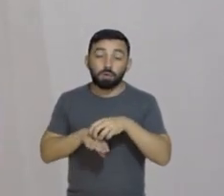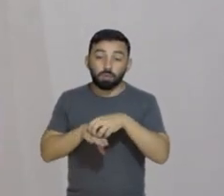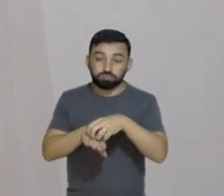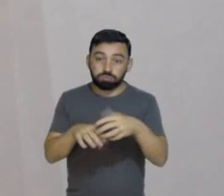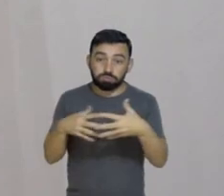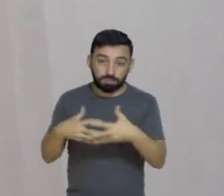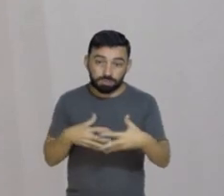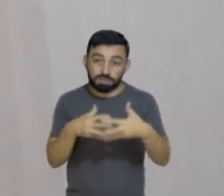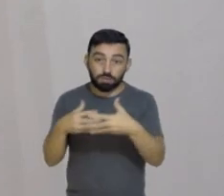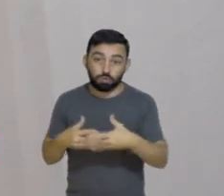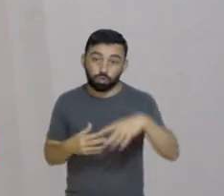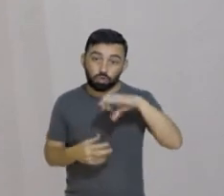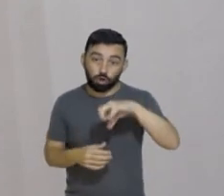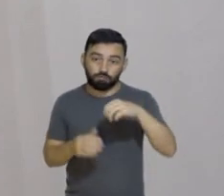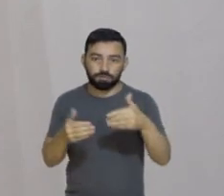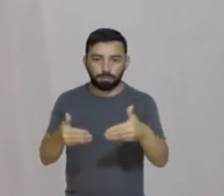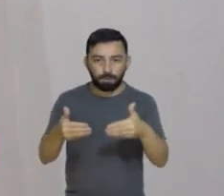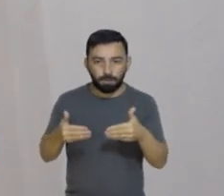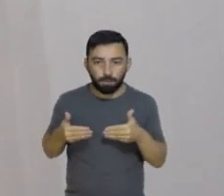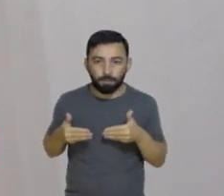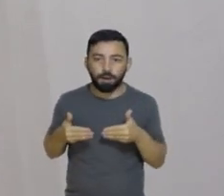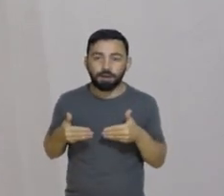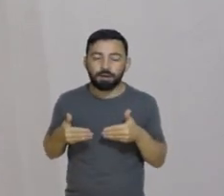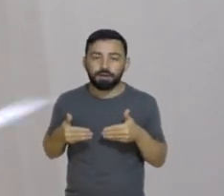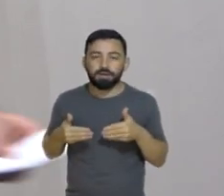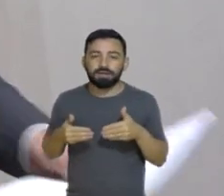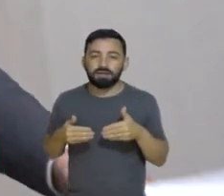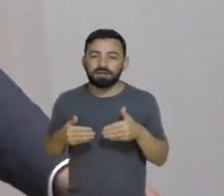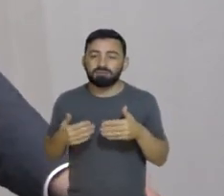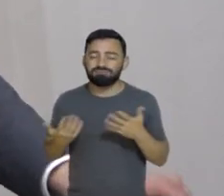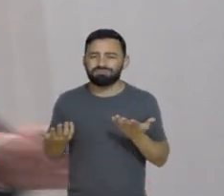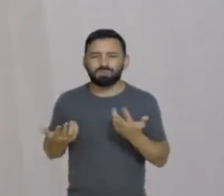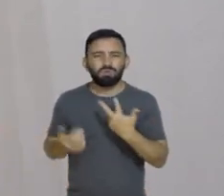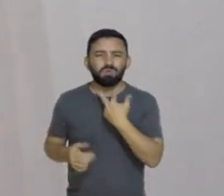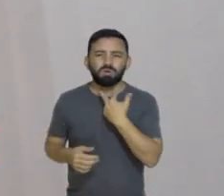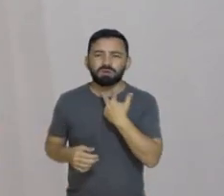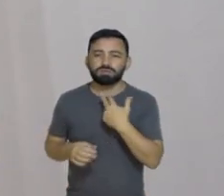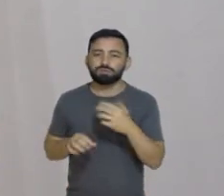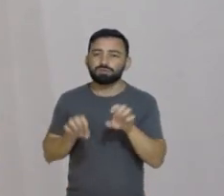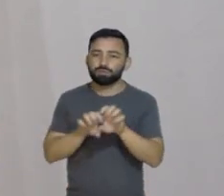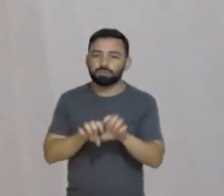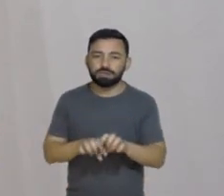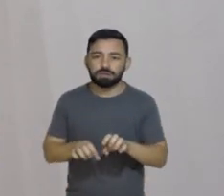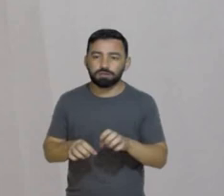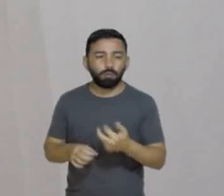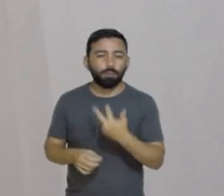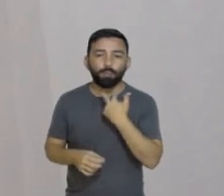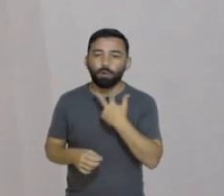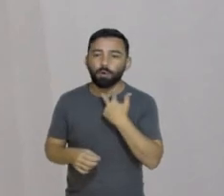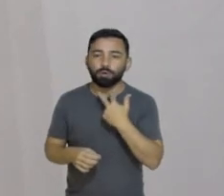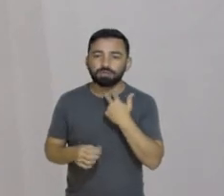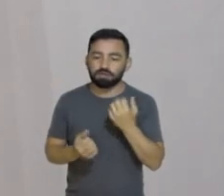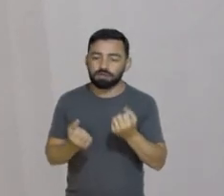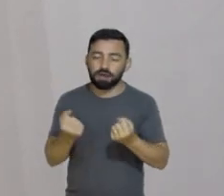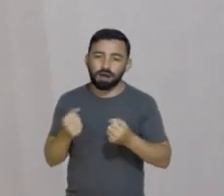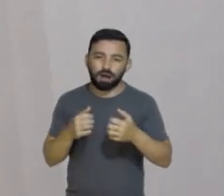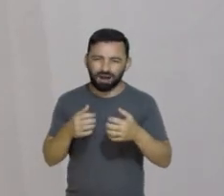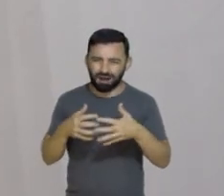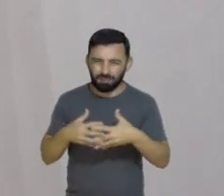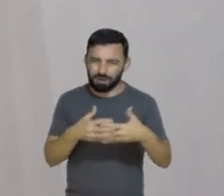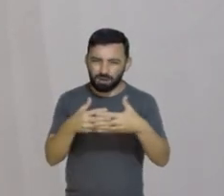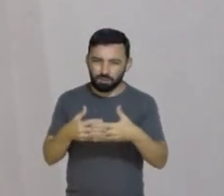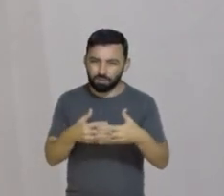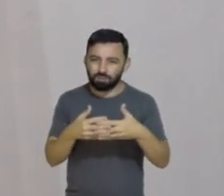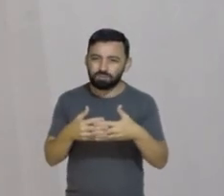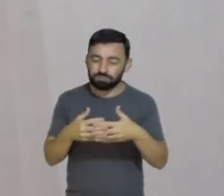bitrens. Não é possível que a infraestrutura local não permita o tráfego desses